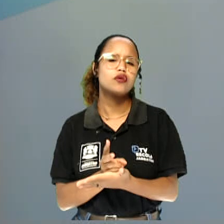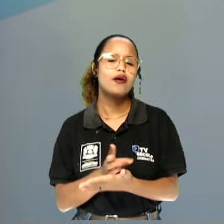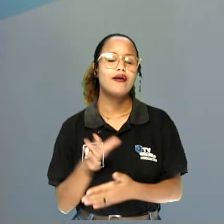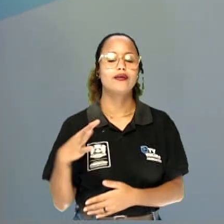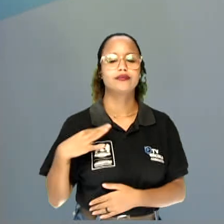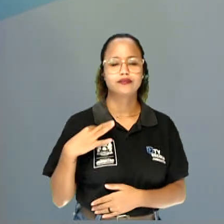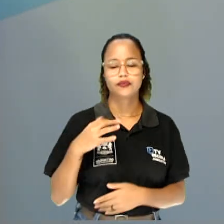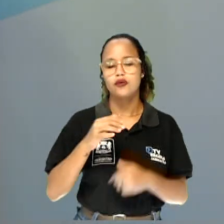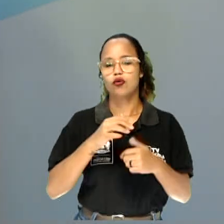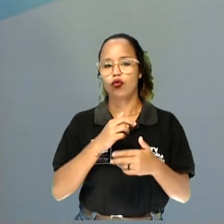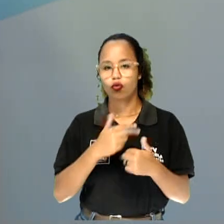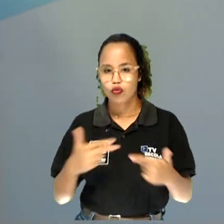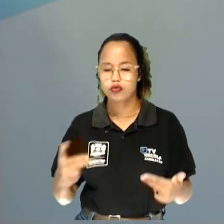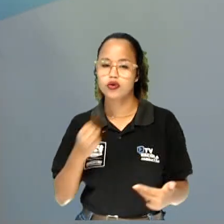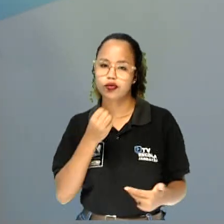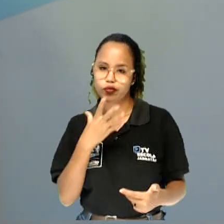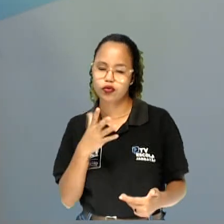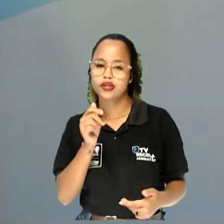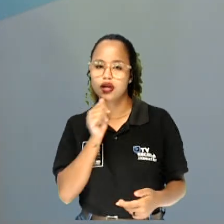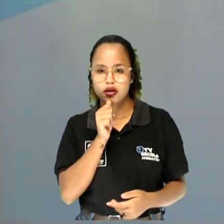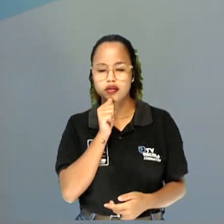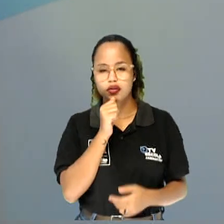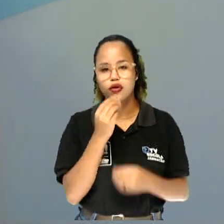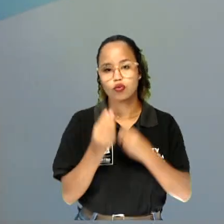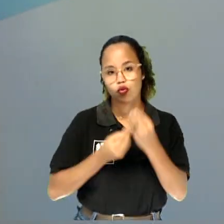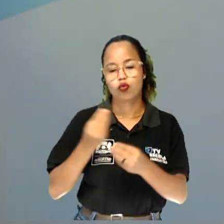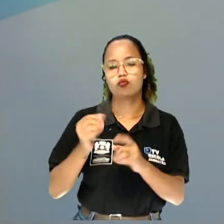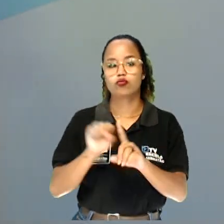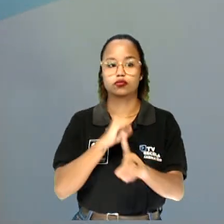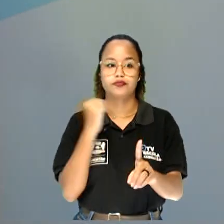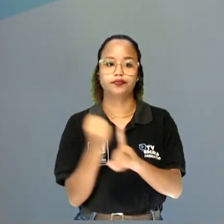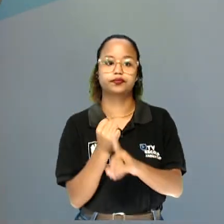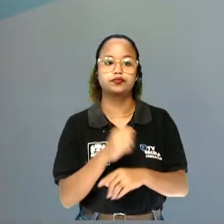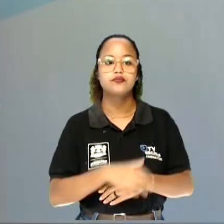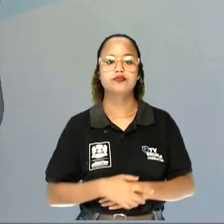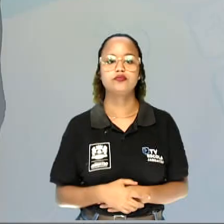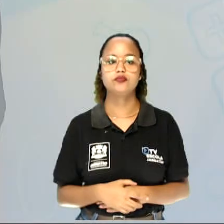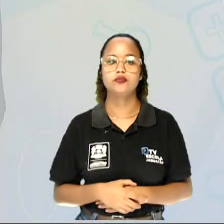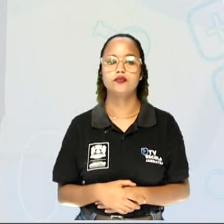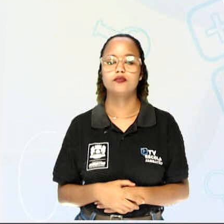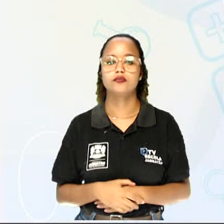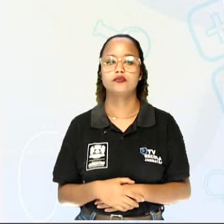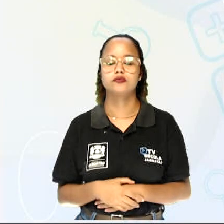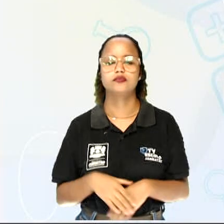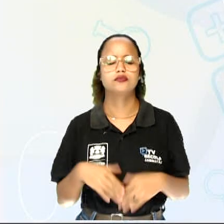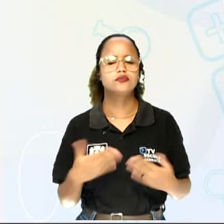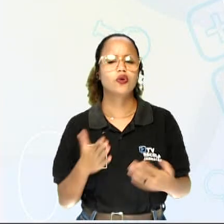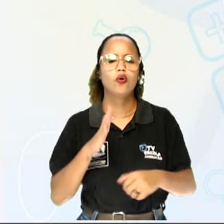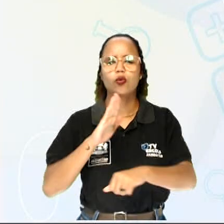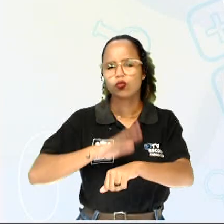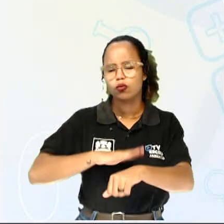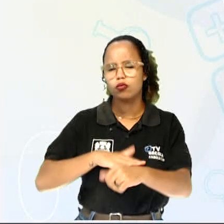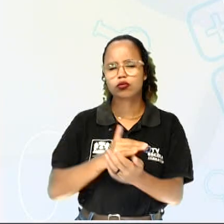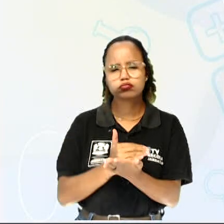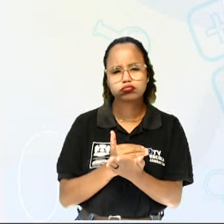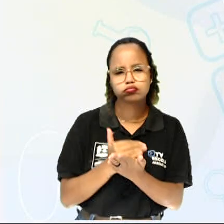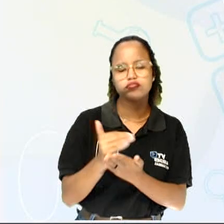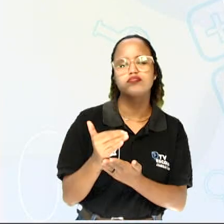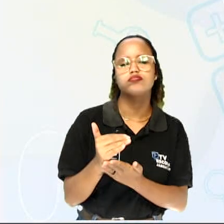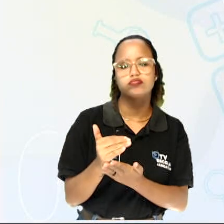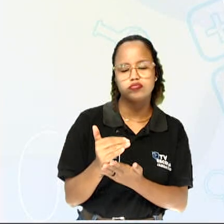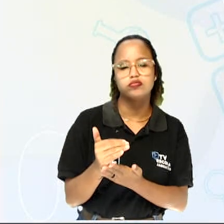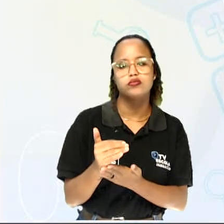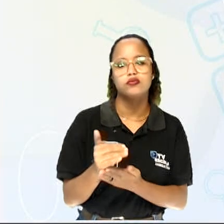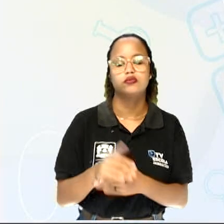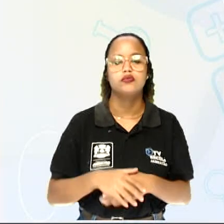enquanto sociedade. Tranquilo? Vamos para o próximo slide, vamos lá, vem para cá, vem. Então, durante esse período inicial